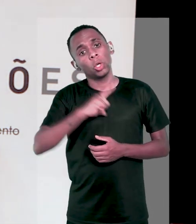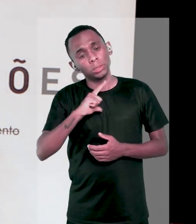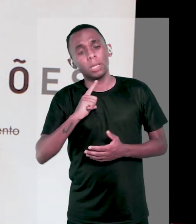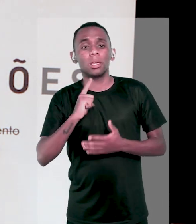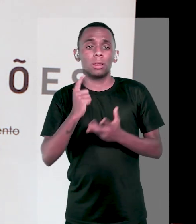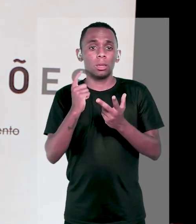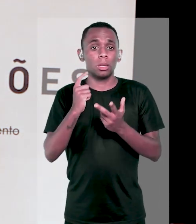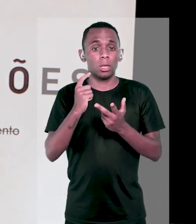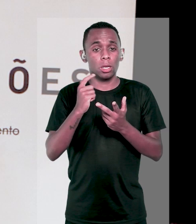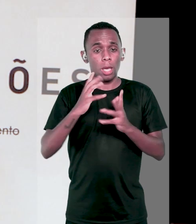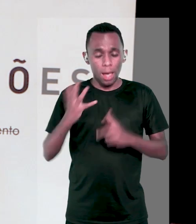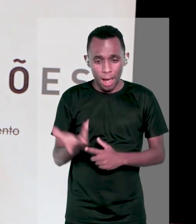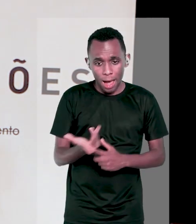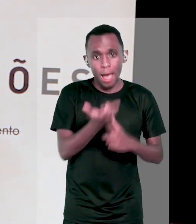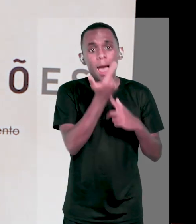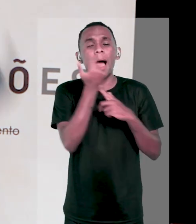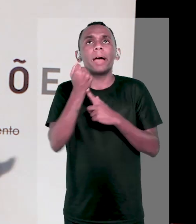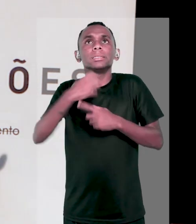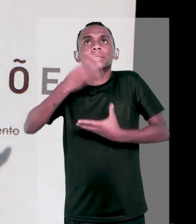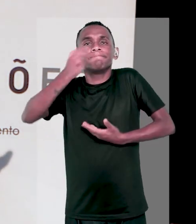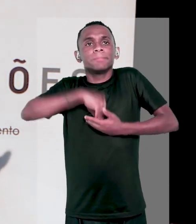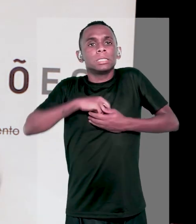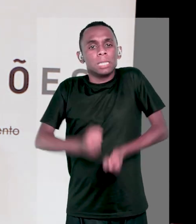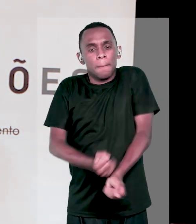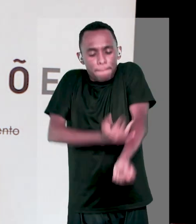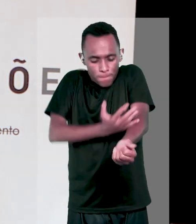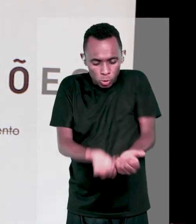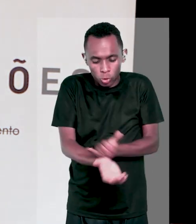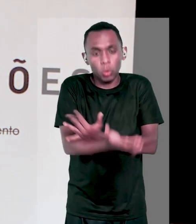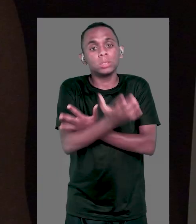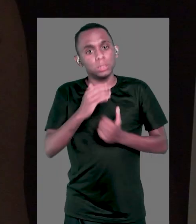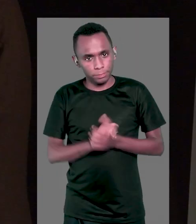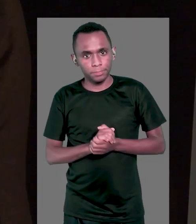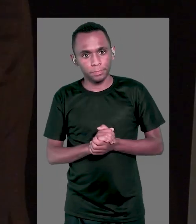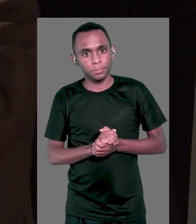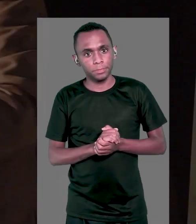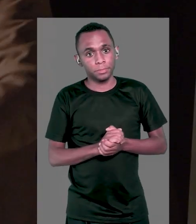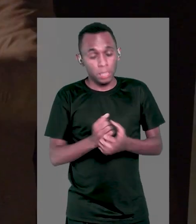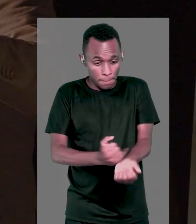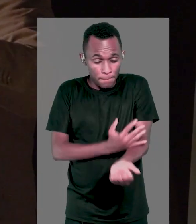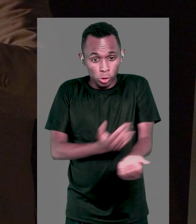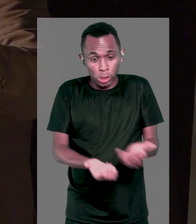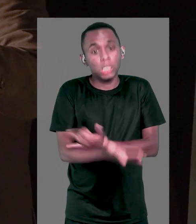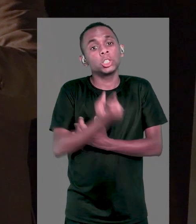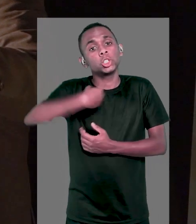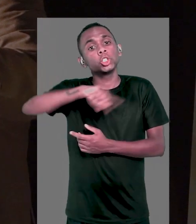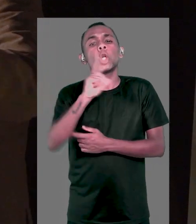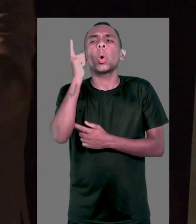sequer conseguimos descrever na sua totalidade mas ainda assim quando nós compartilhamos